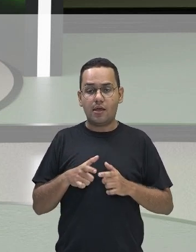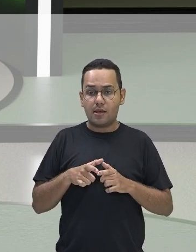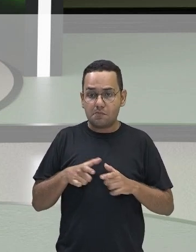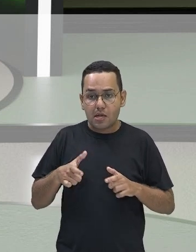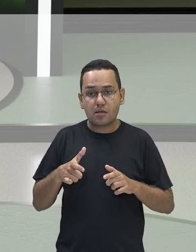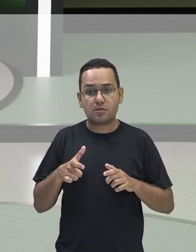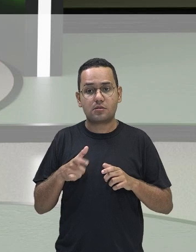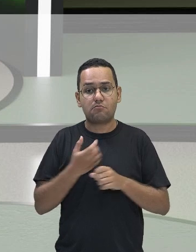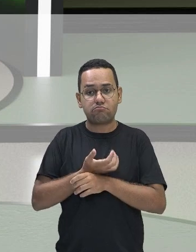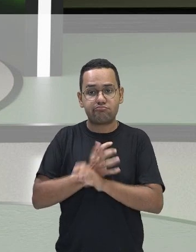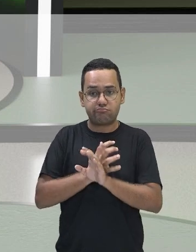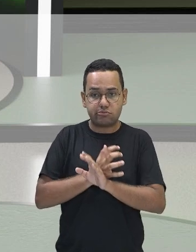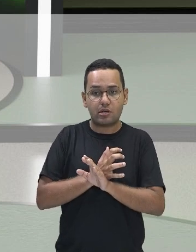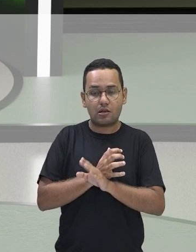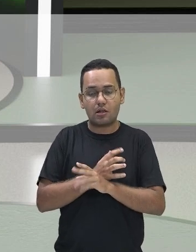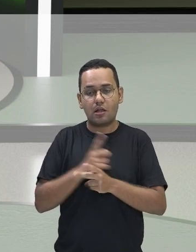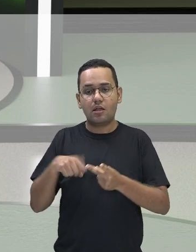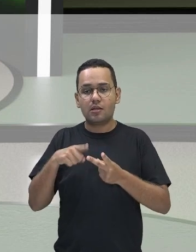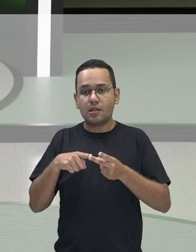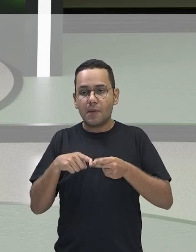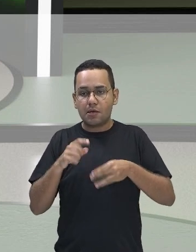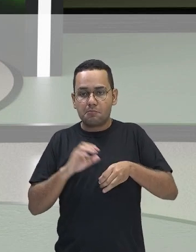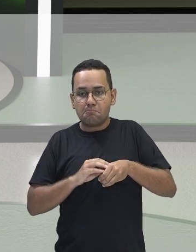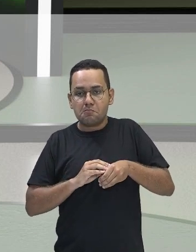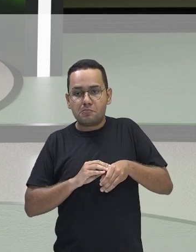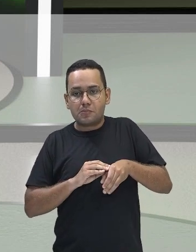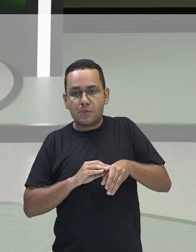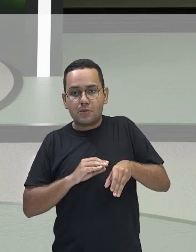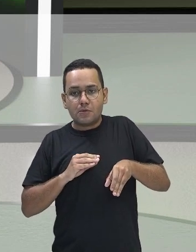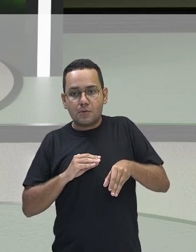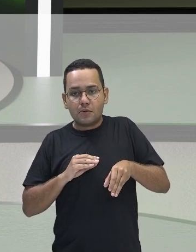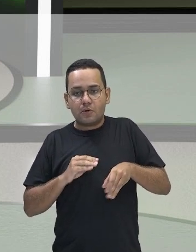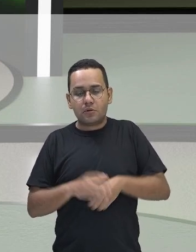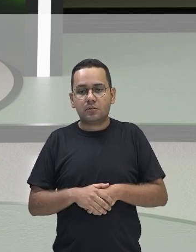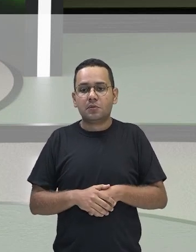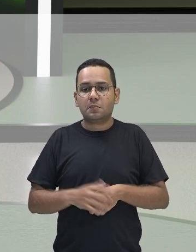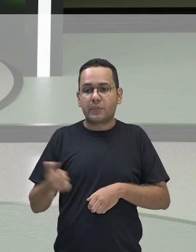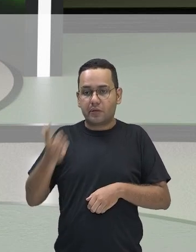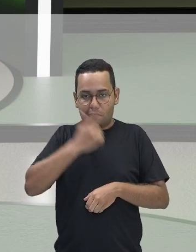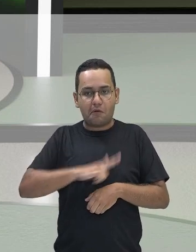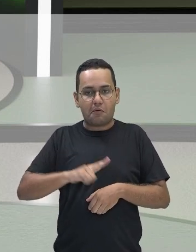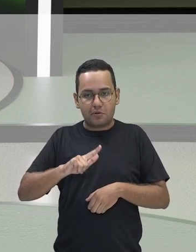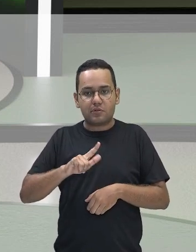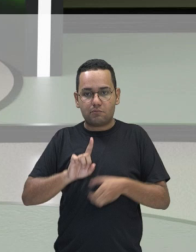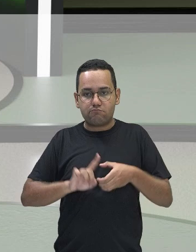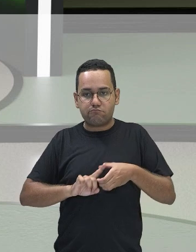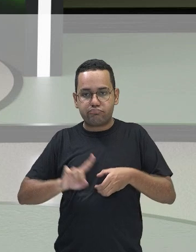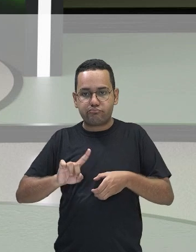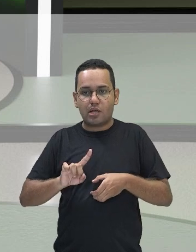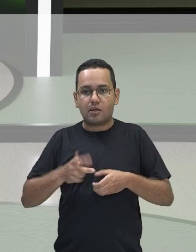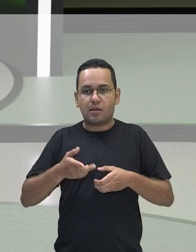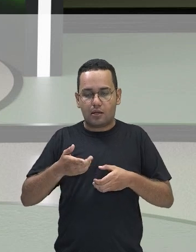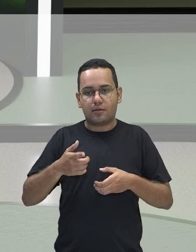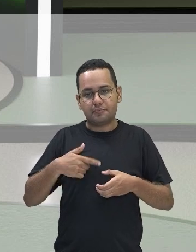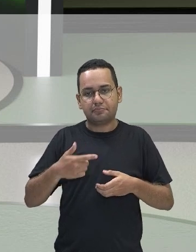própria abertura do canal vaginal, até que seja possível realizar o nascimento,